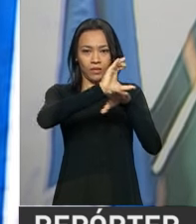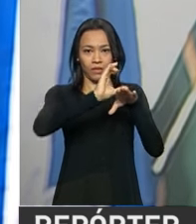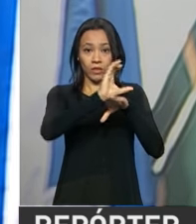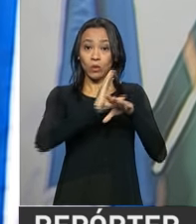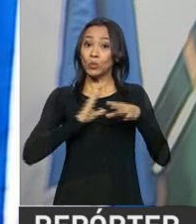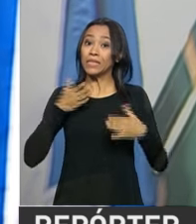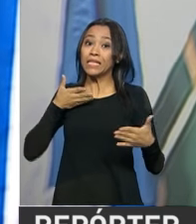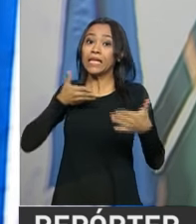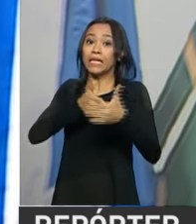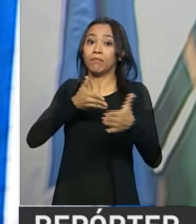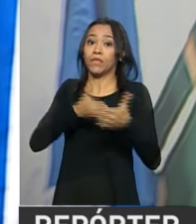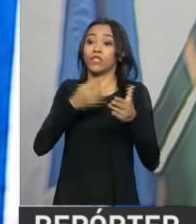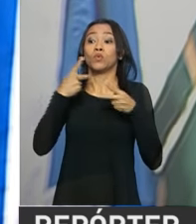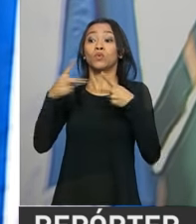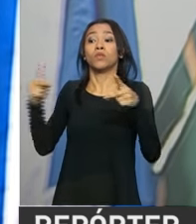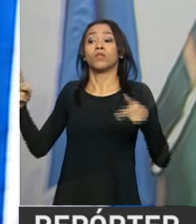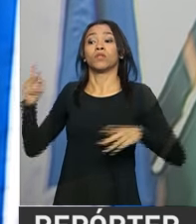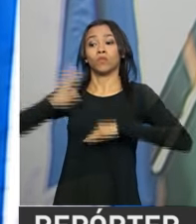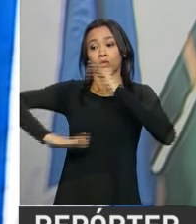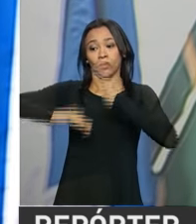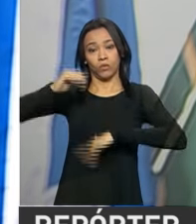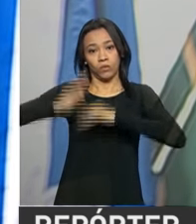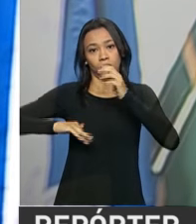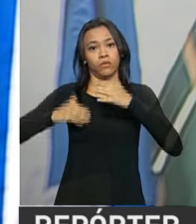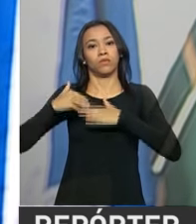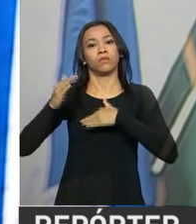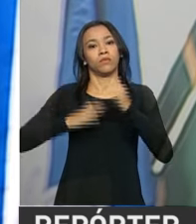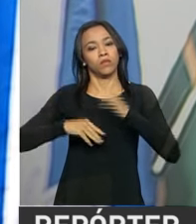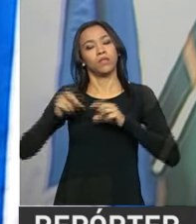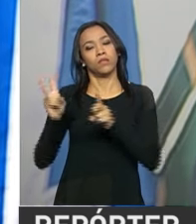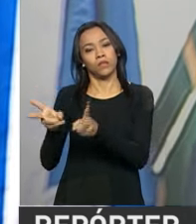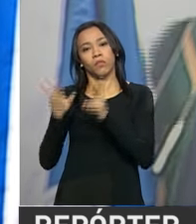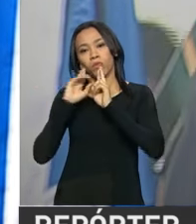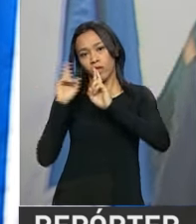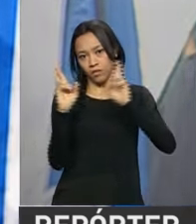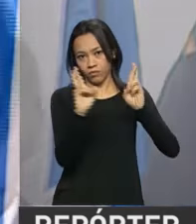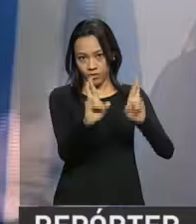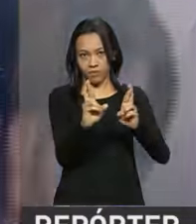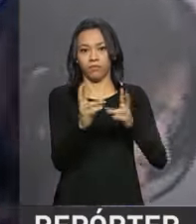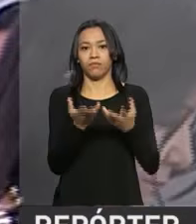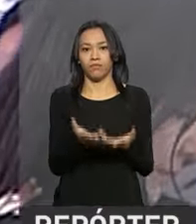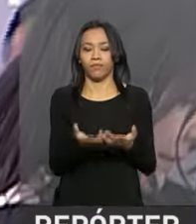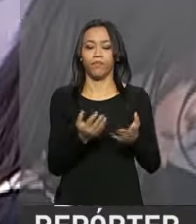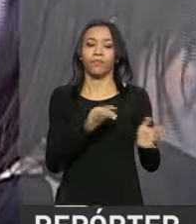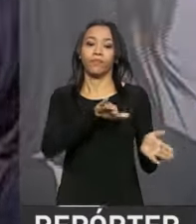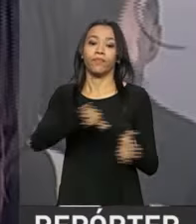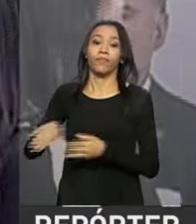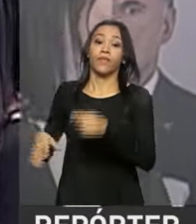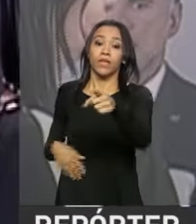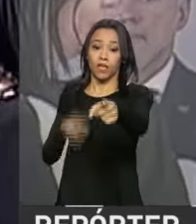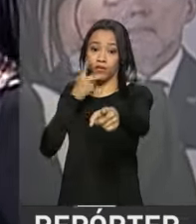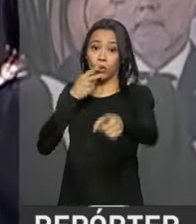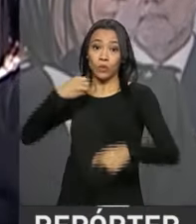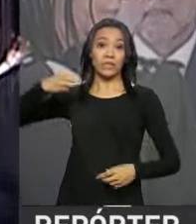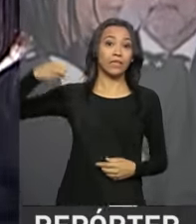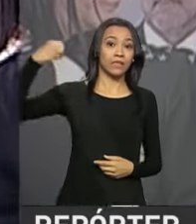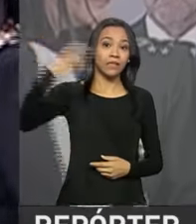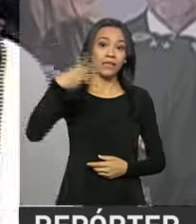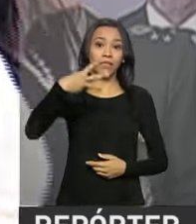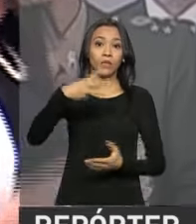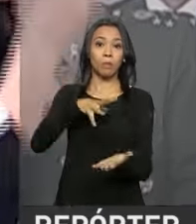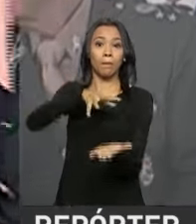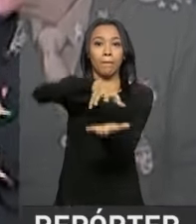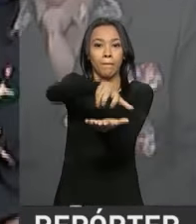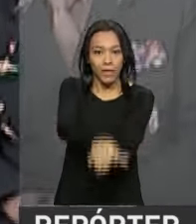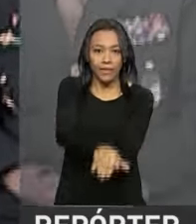suas competências e no respeito republicano pelas instituições. Raul Jungmann está no terceiro mandato como deputado